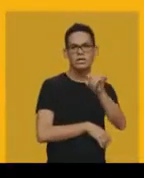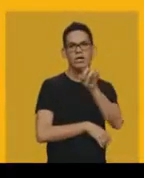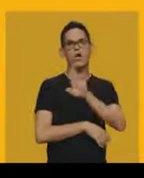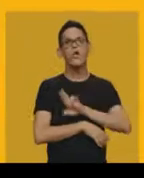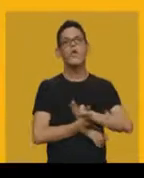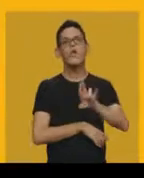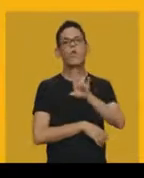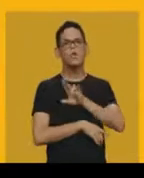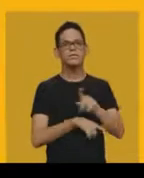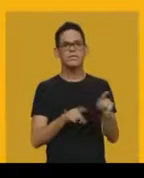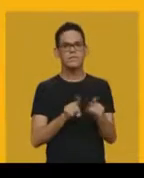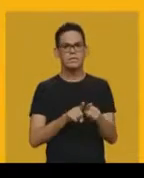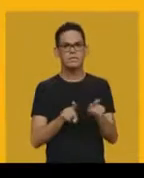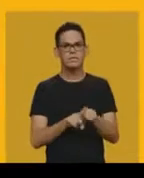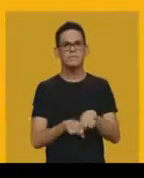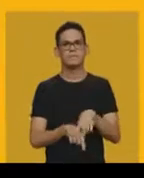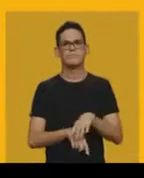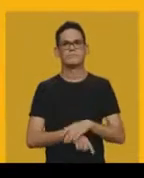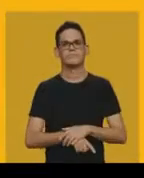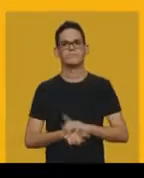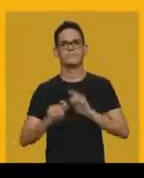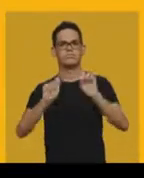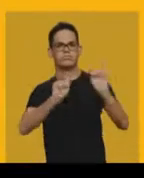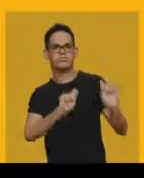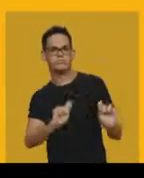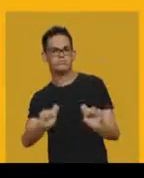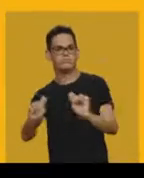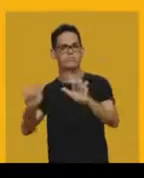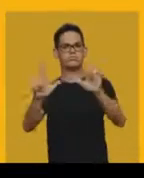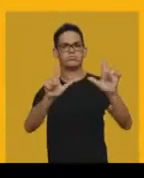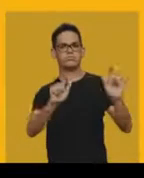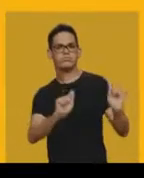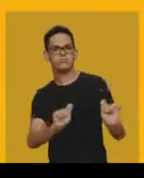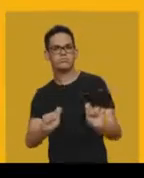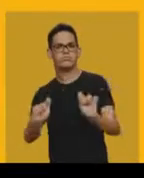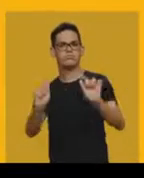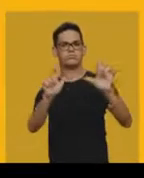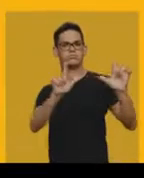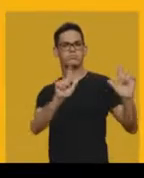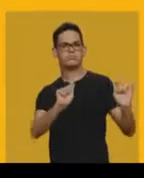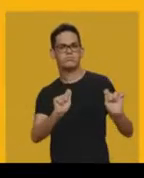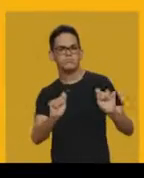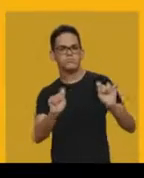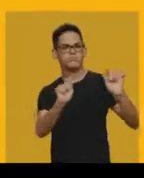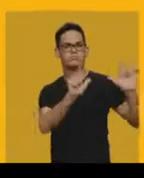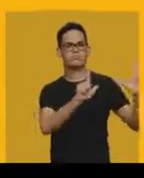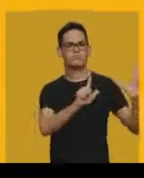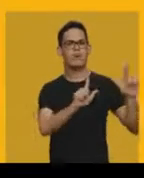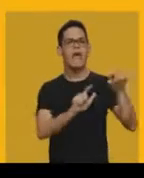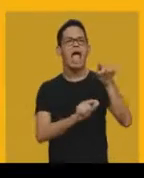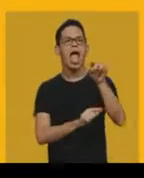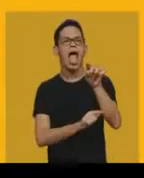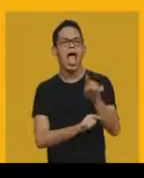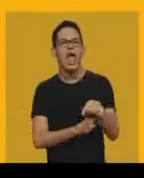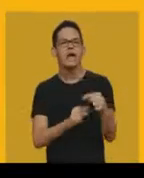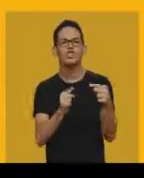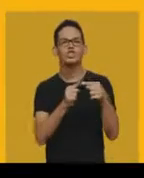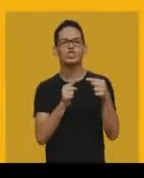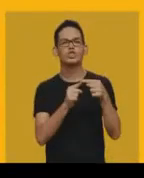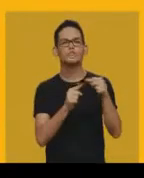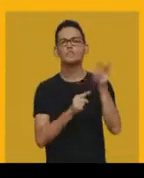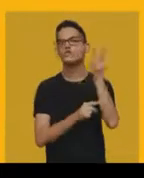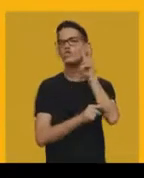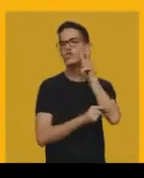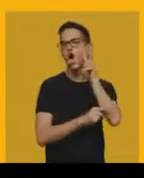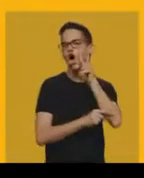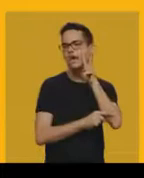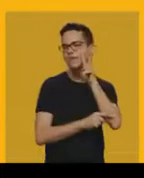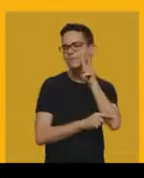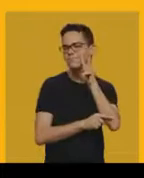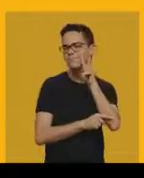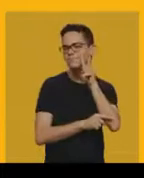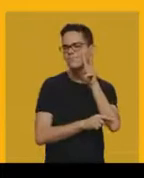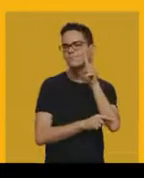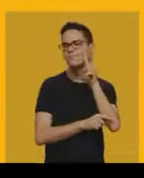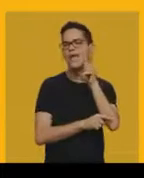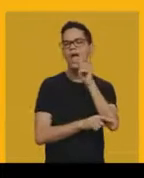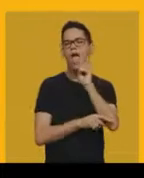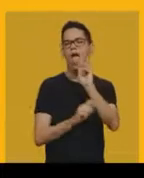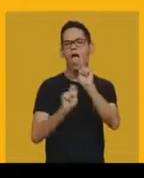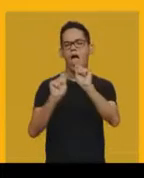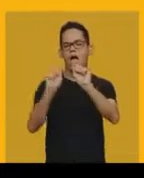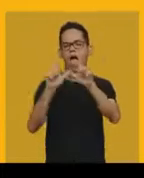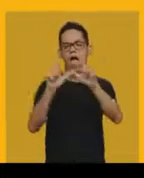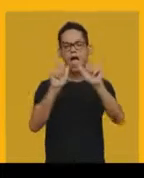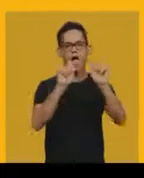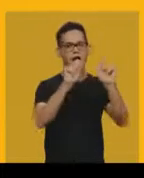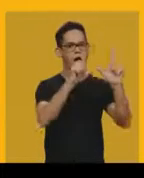utilizar também do storyboard. O storyboard, ele vai ser uma espécie de história em quadrinhos, né, onde as pessoas